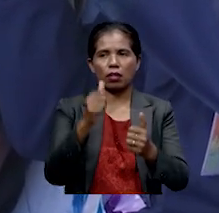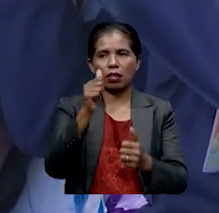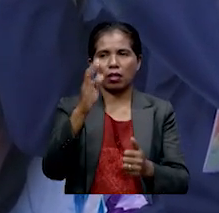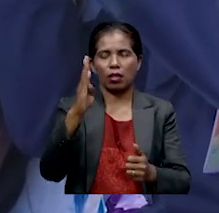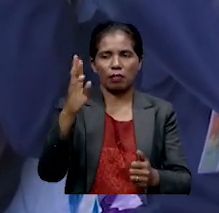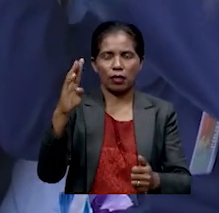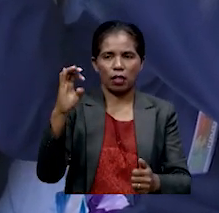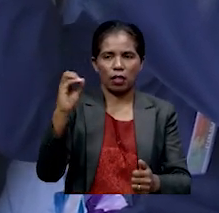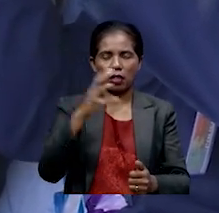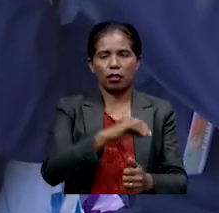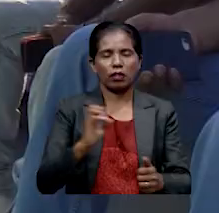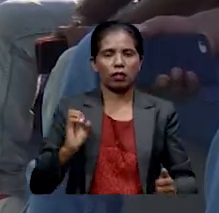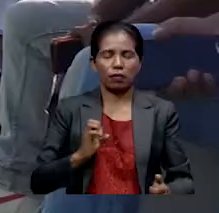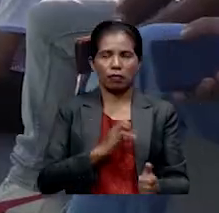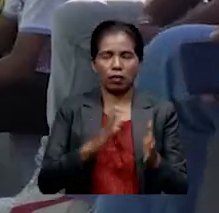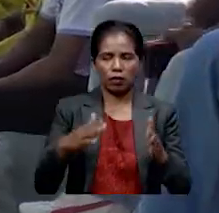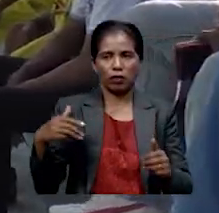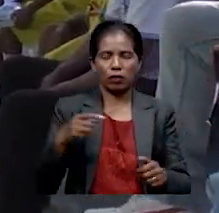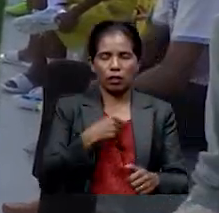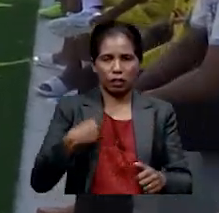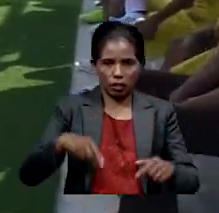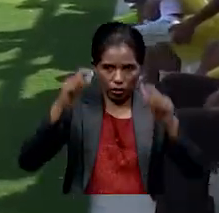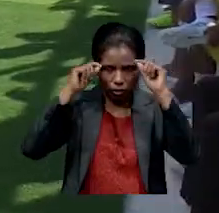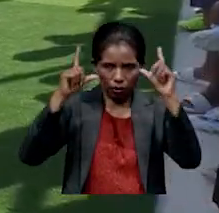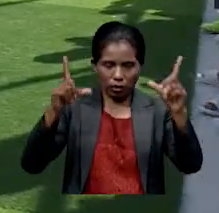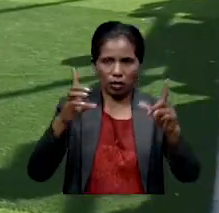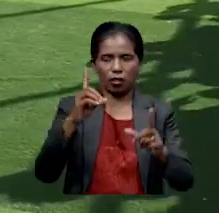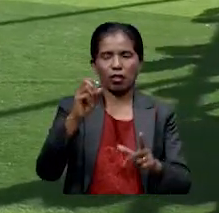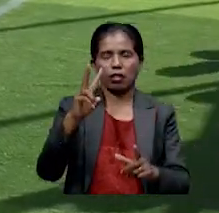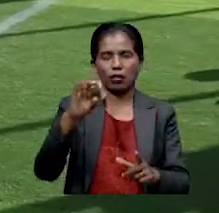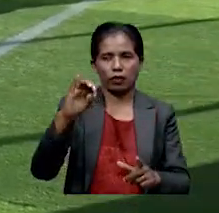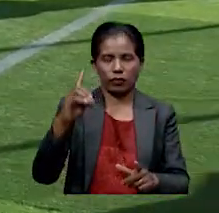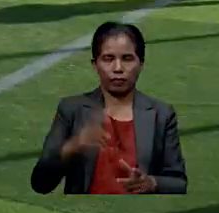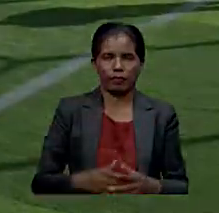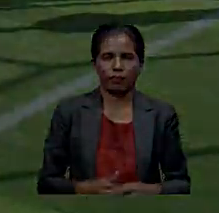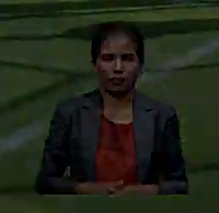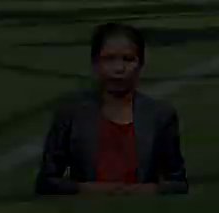embaixador Xina e Timor-Leste, Xiang Jiangou, David Gonçalves, Tiemen.